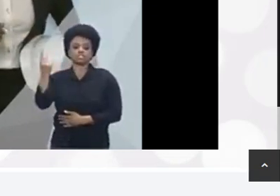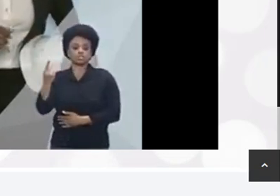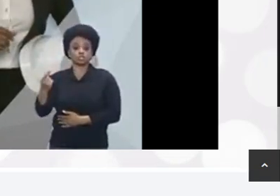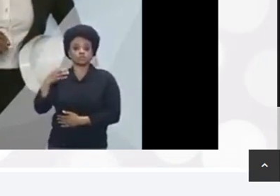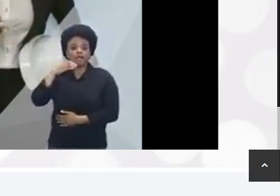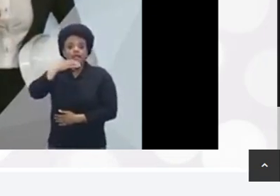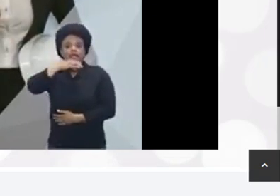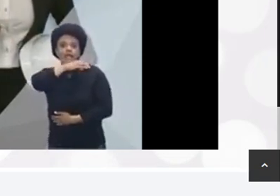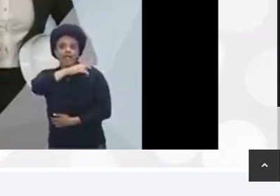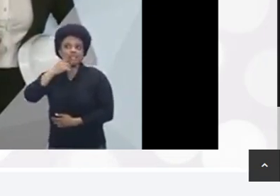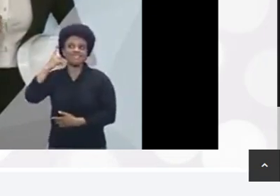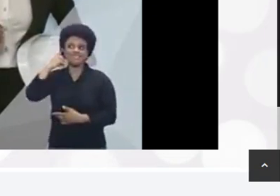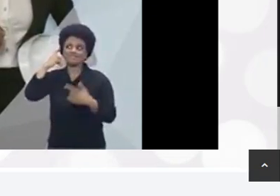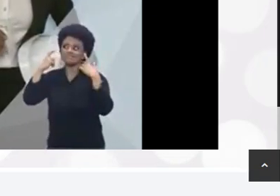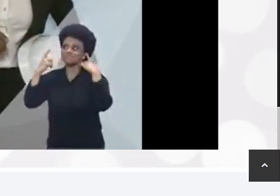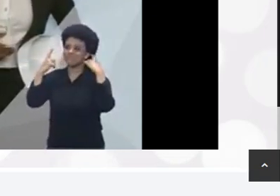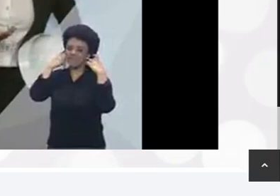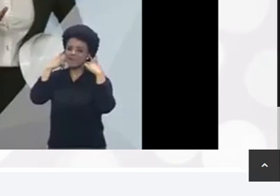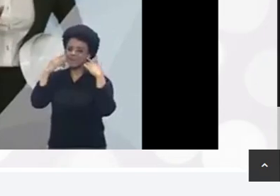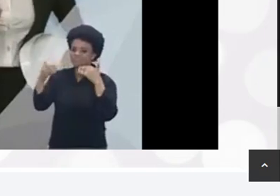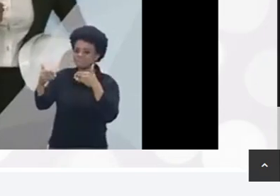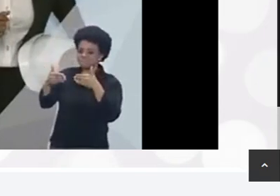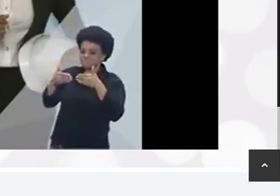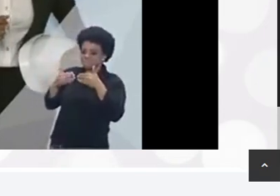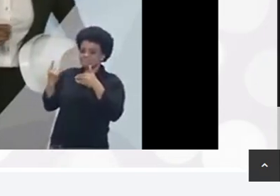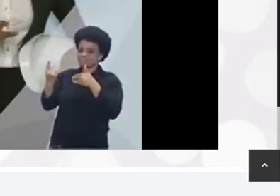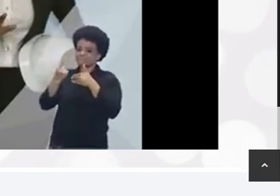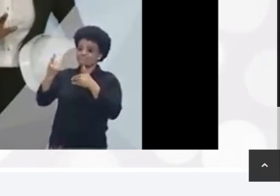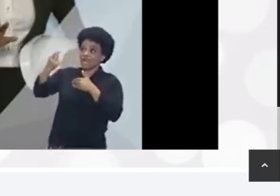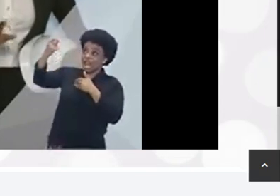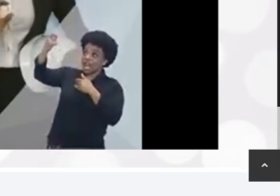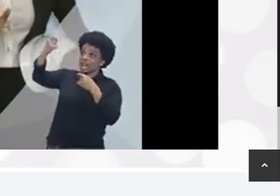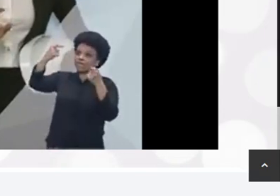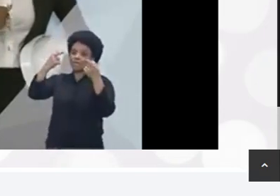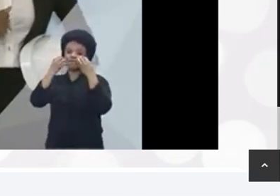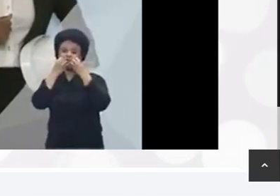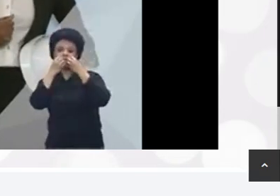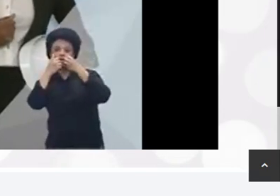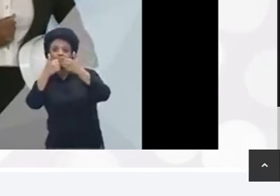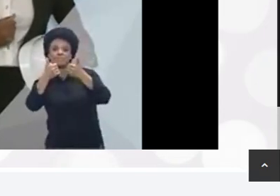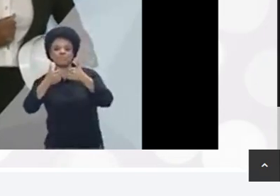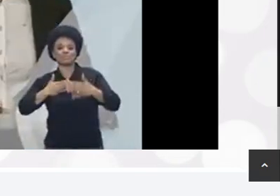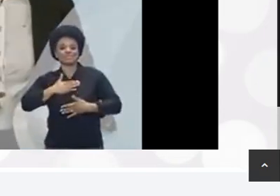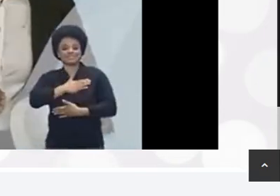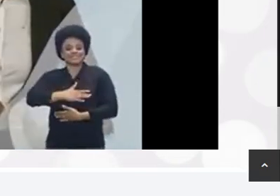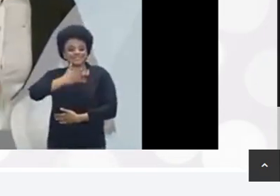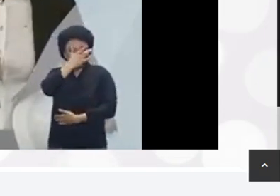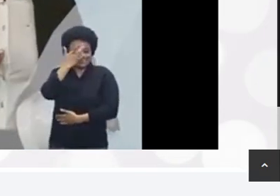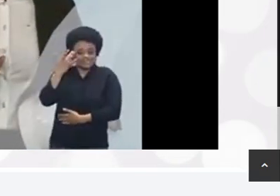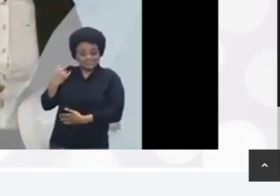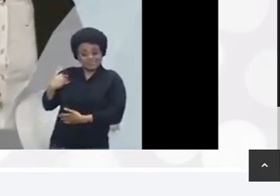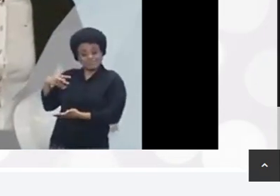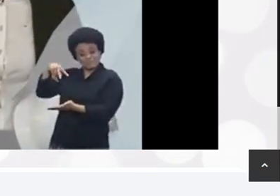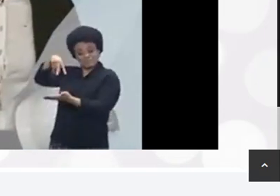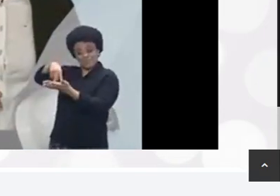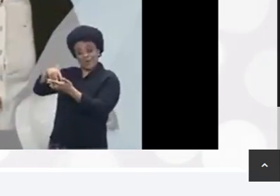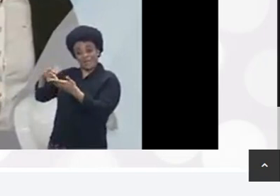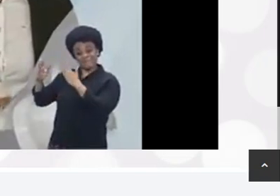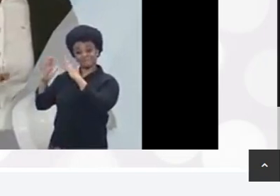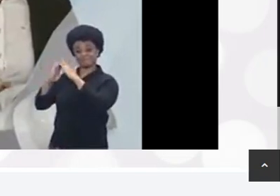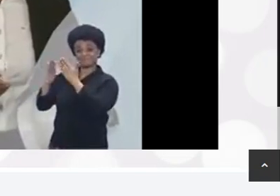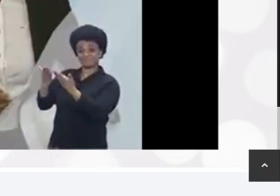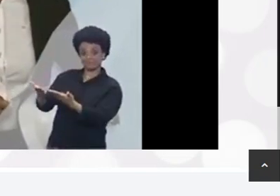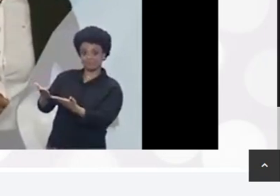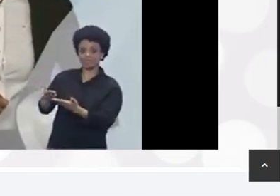isolamento acústico, o conforto lumínico e, principalmente, a satisfação do meu cliente. Bom, no que diz respeito